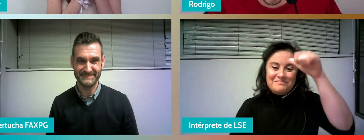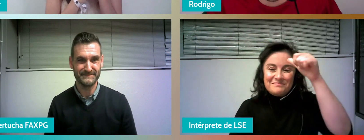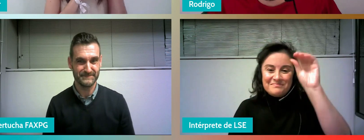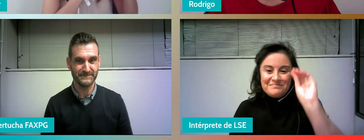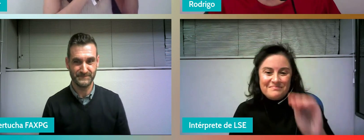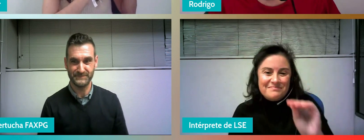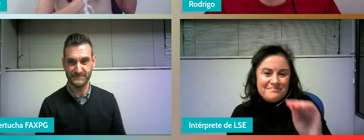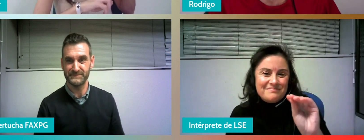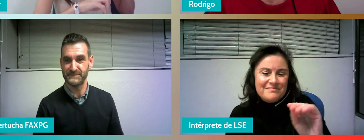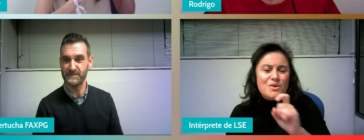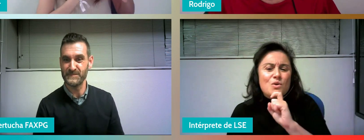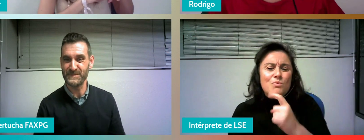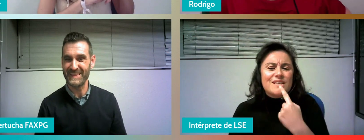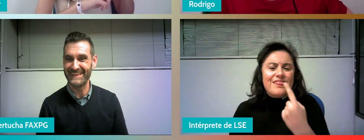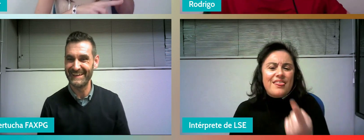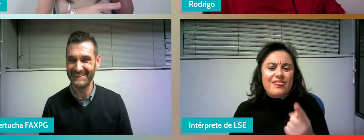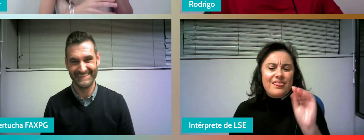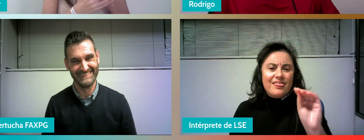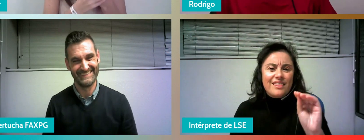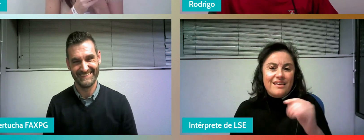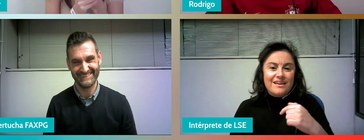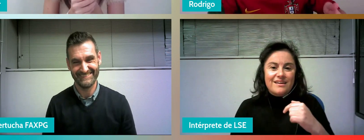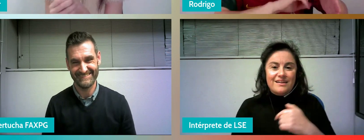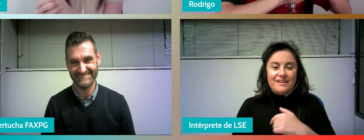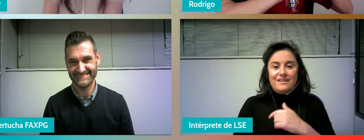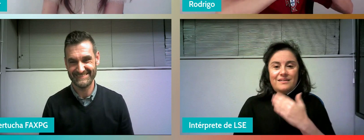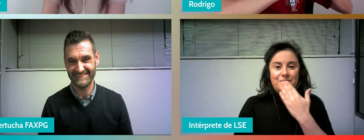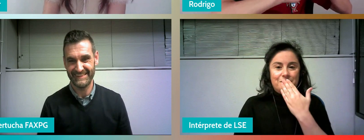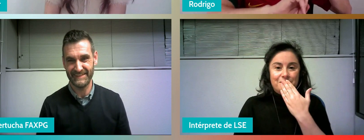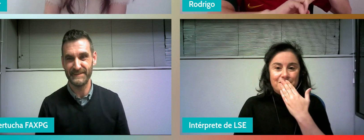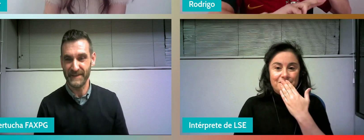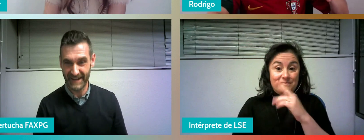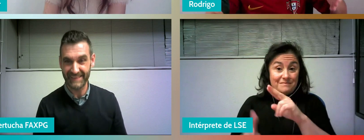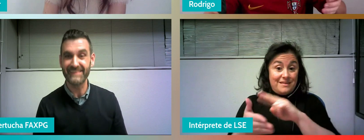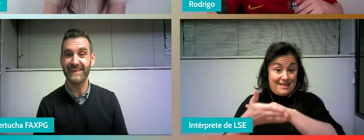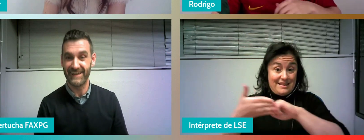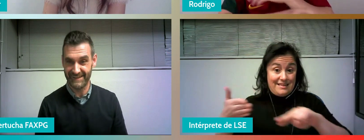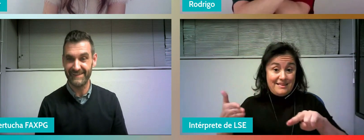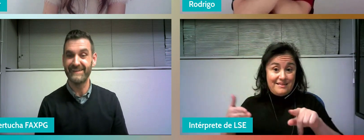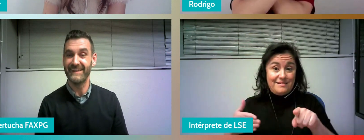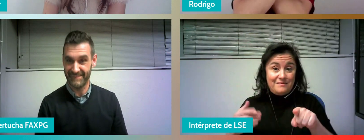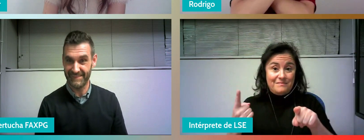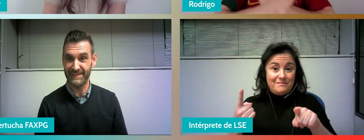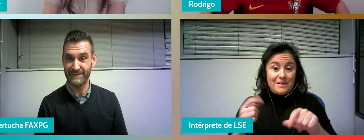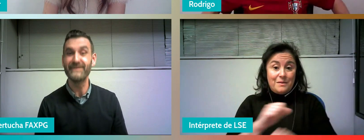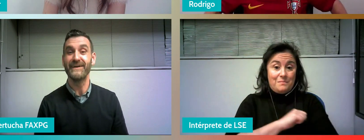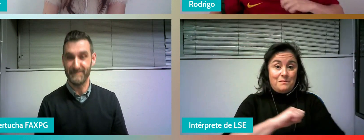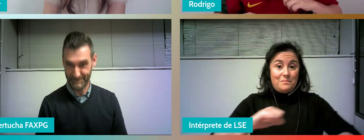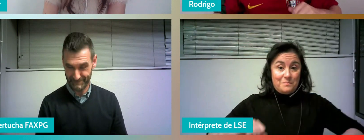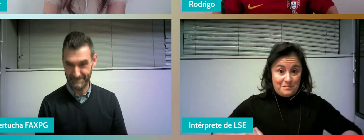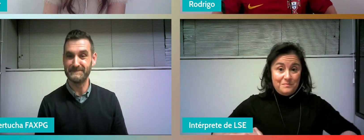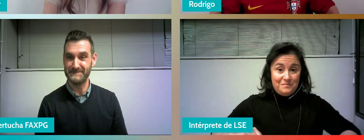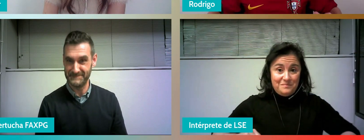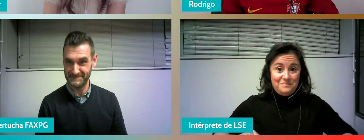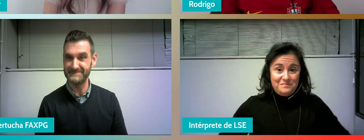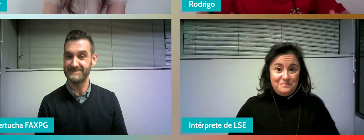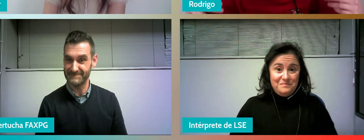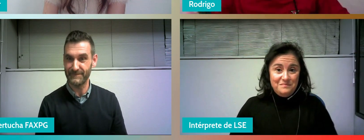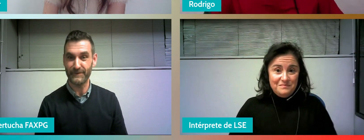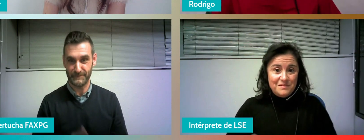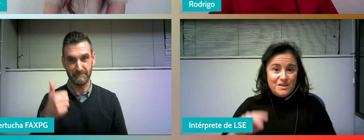E como é que se diz, se eu quisesse dizer, a Galiza e o Portugal